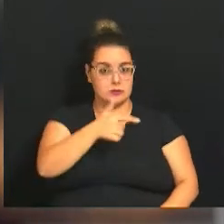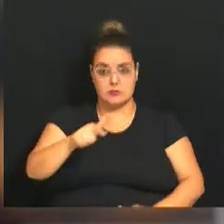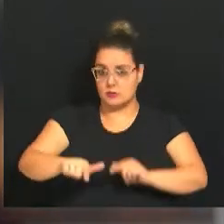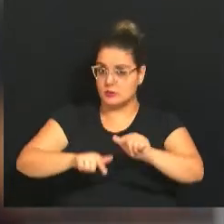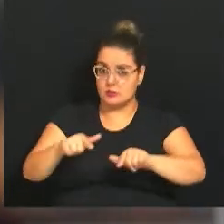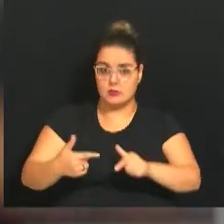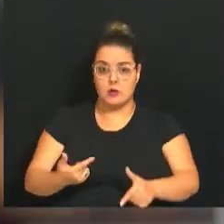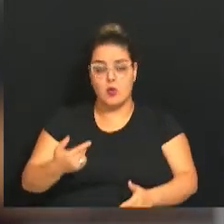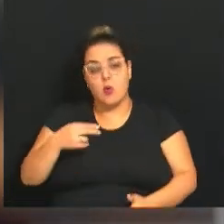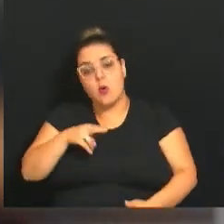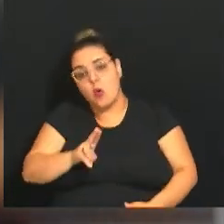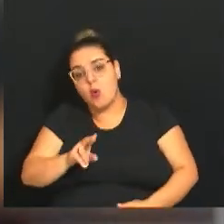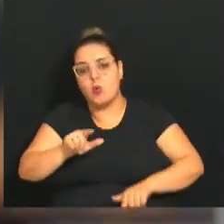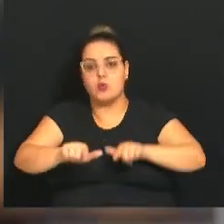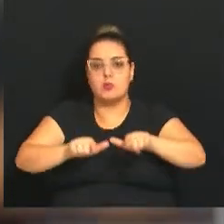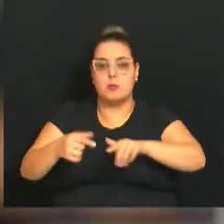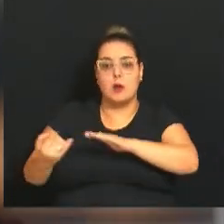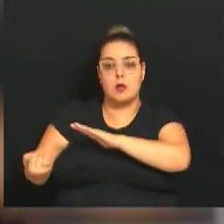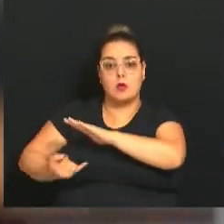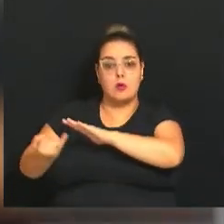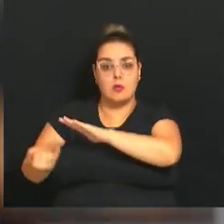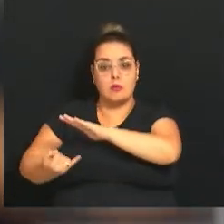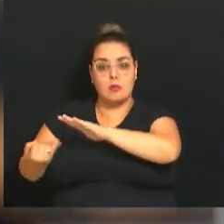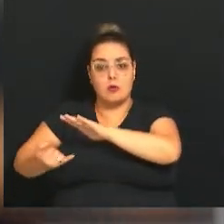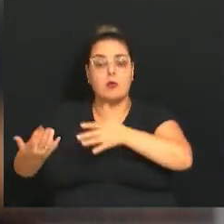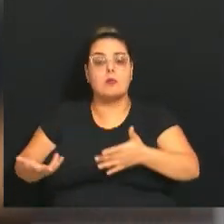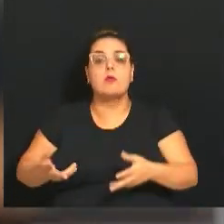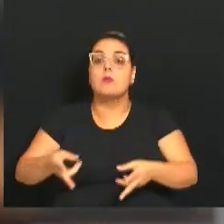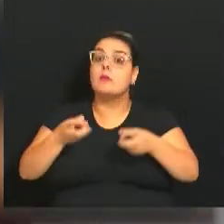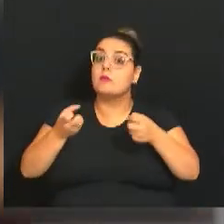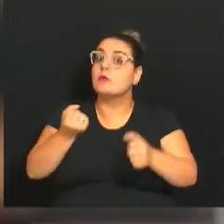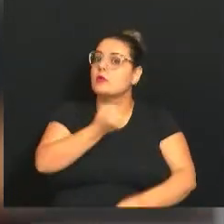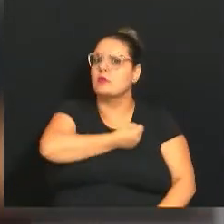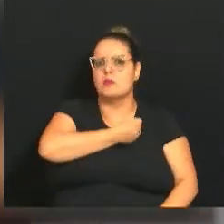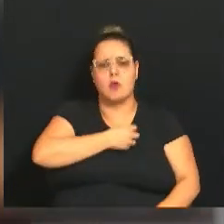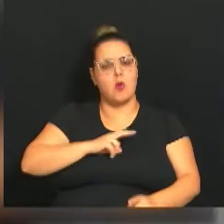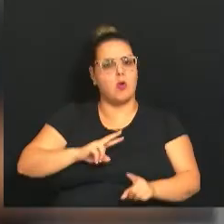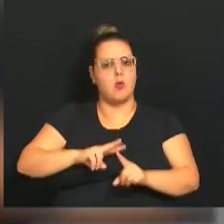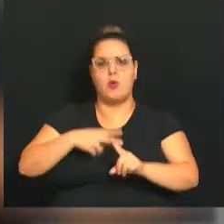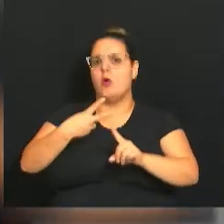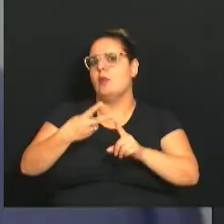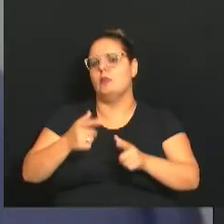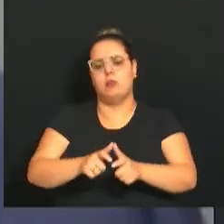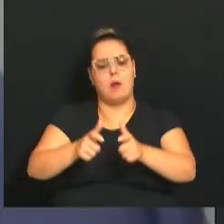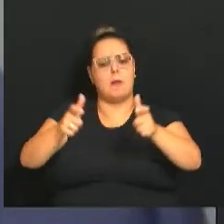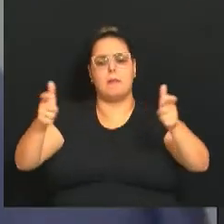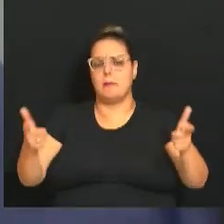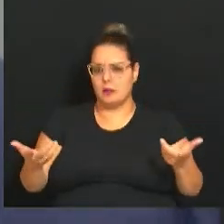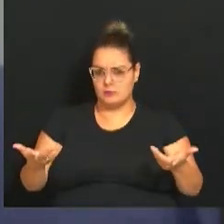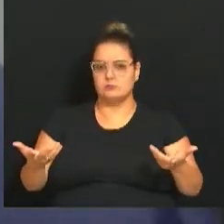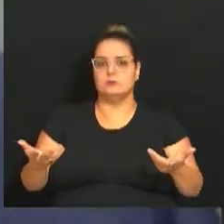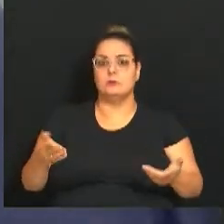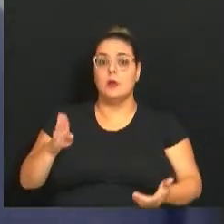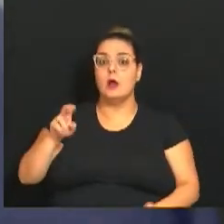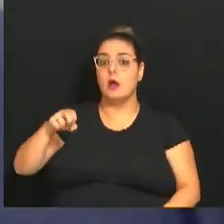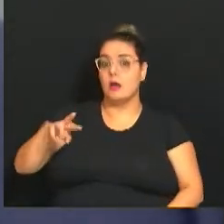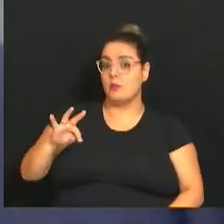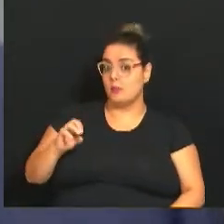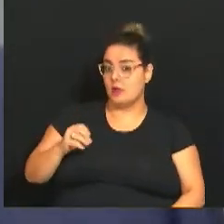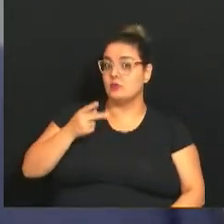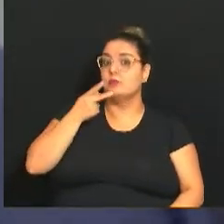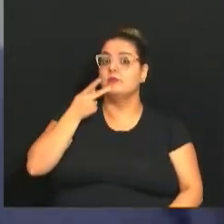de forma informal, a gente consegue verificar que esse número vai ser substancialmente maior. Bento ainda falou sobre as